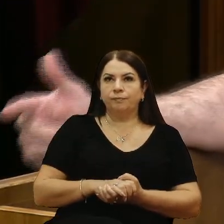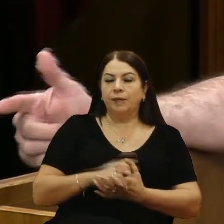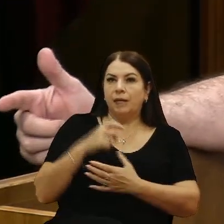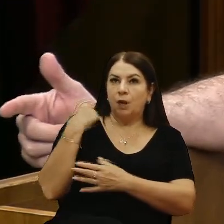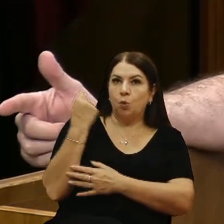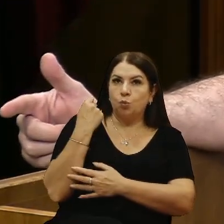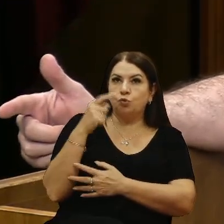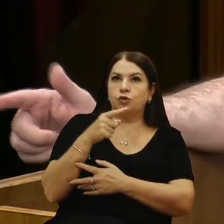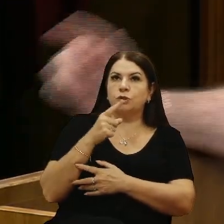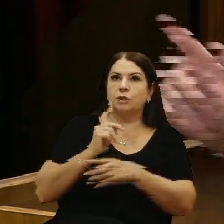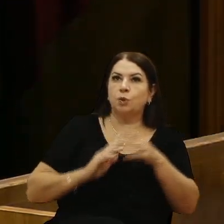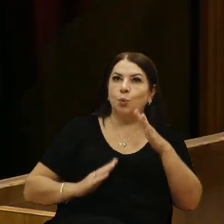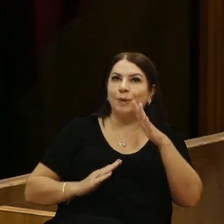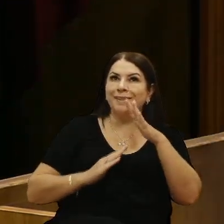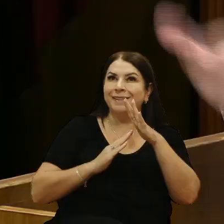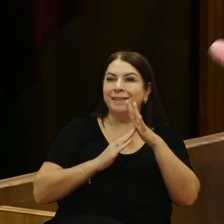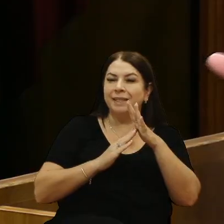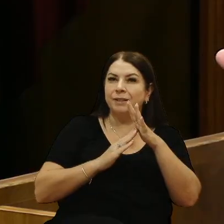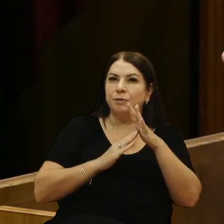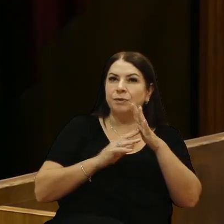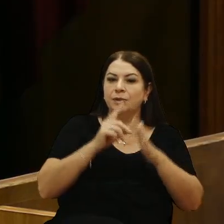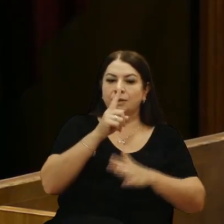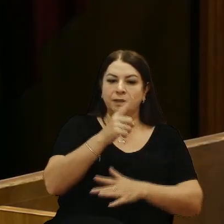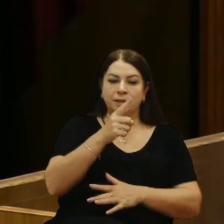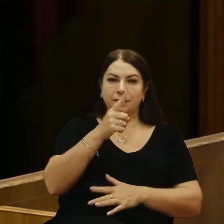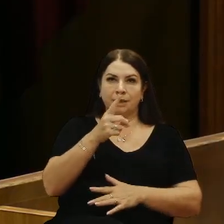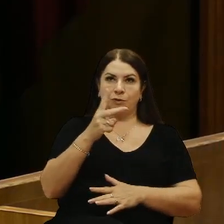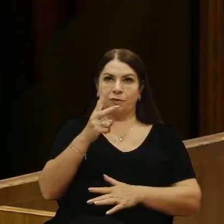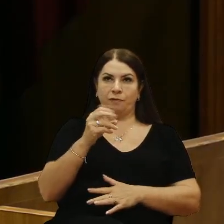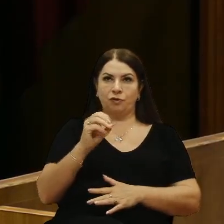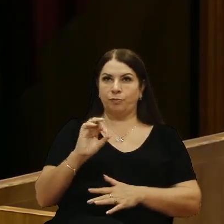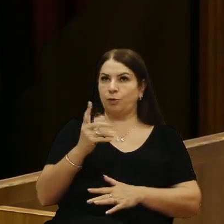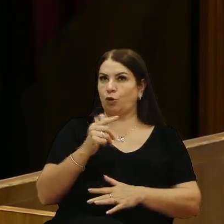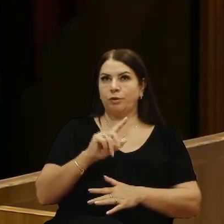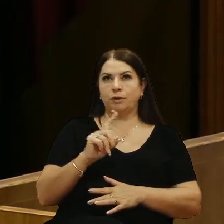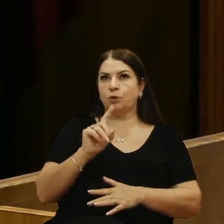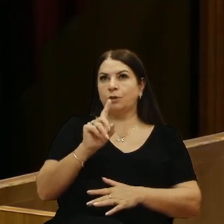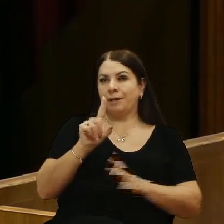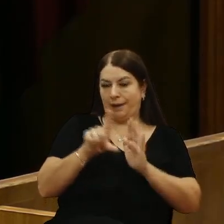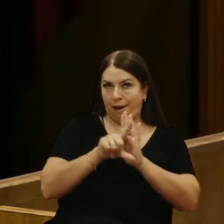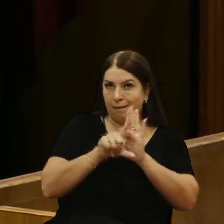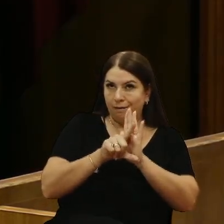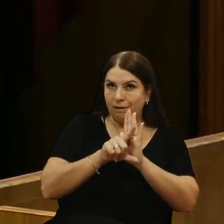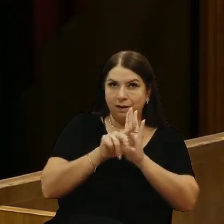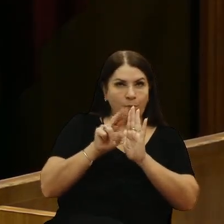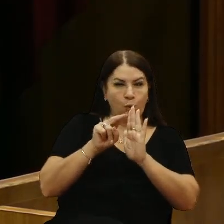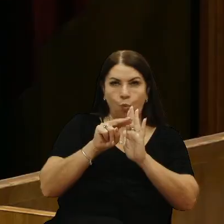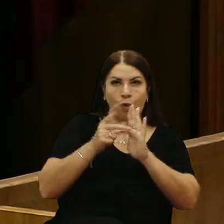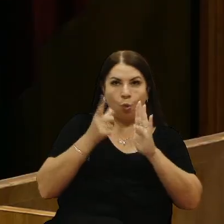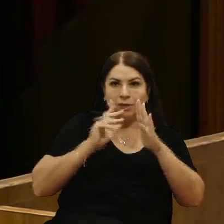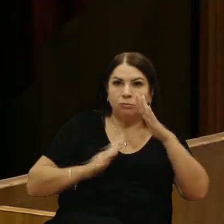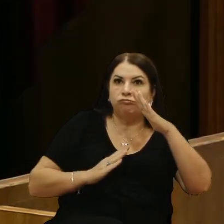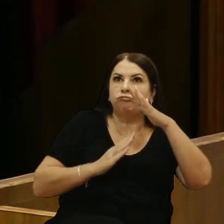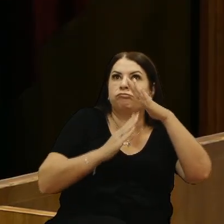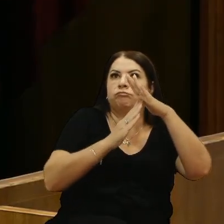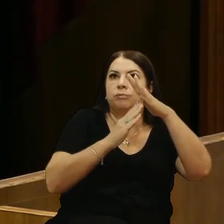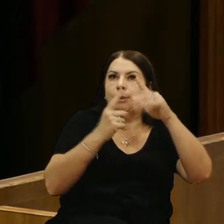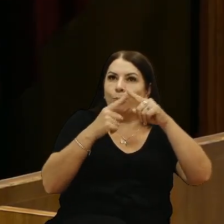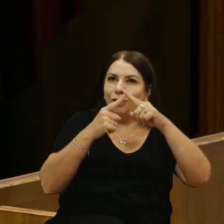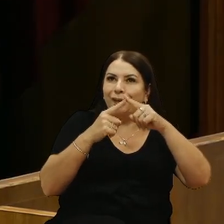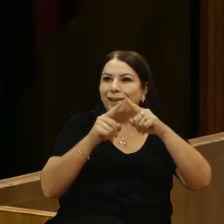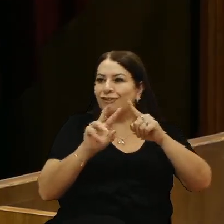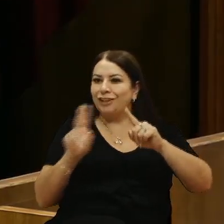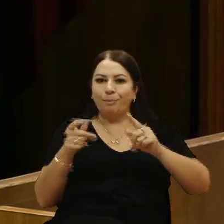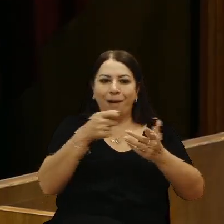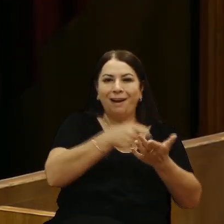O teto dela vai a 120 milhões, mas nunca, da lei, mas nunca chegou a esse teto. Por quê? Por causa dessa